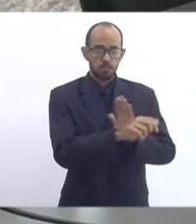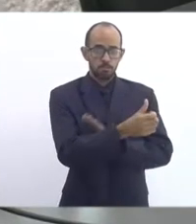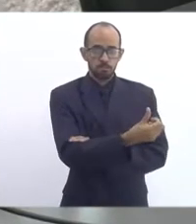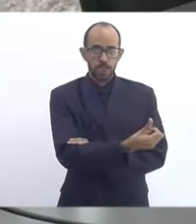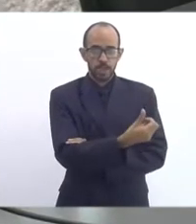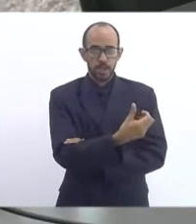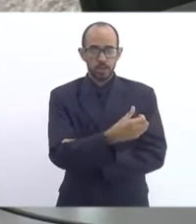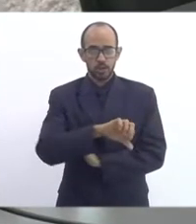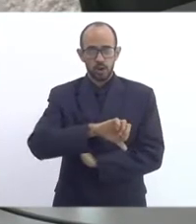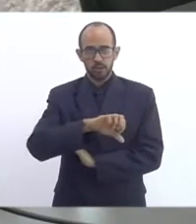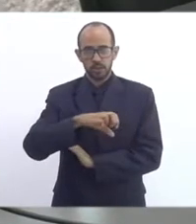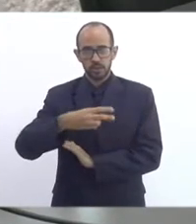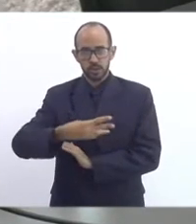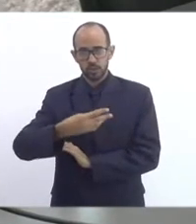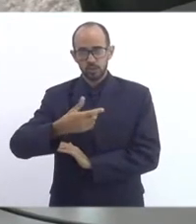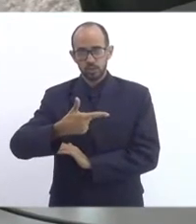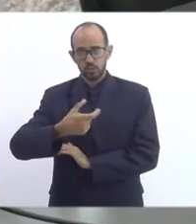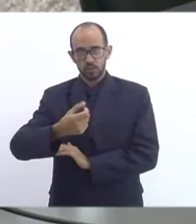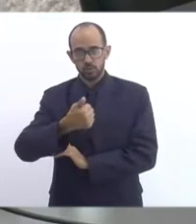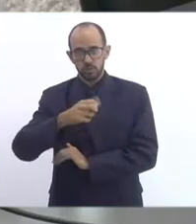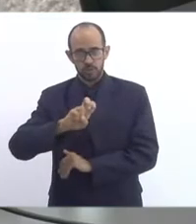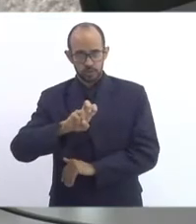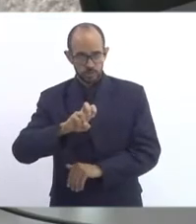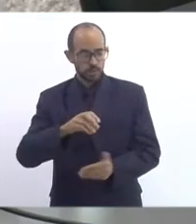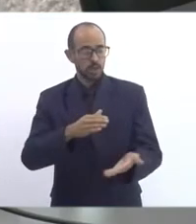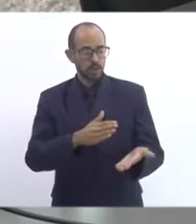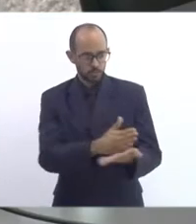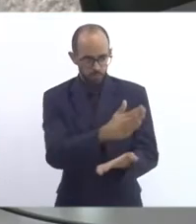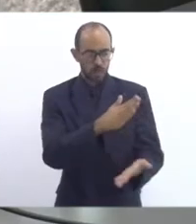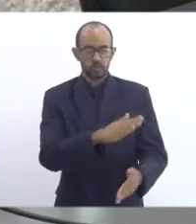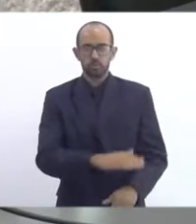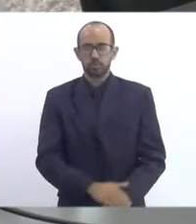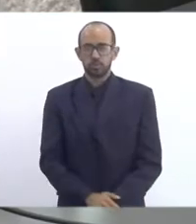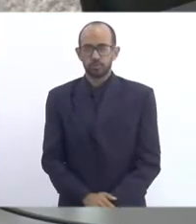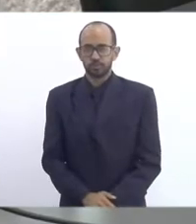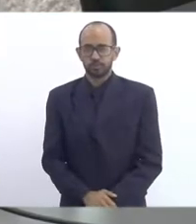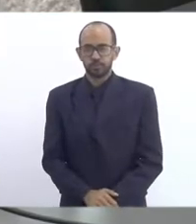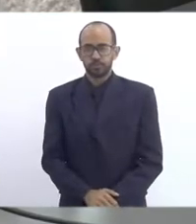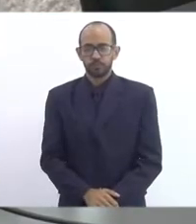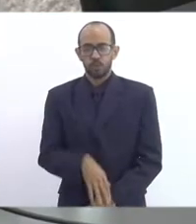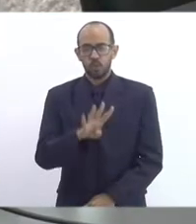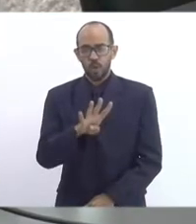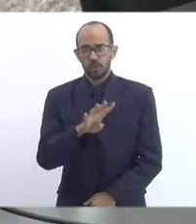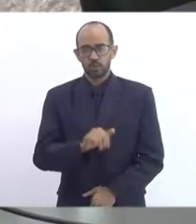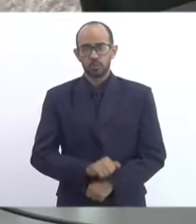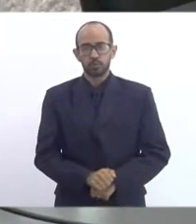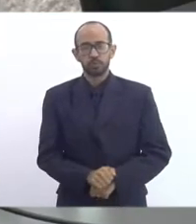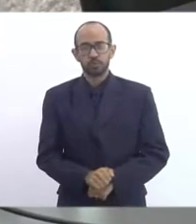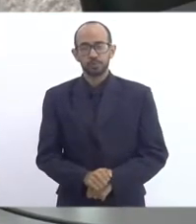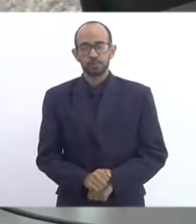693-2015. Em discussão, em votação, aprovado. 4. Projeto de lei